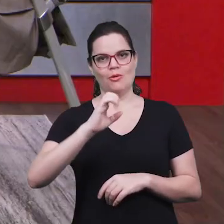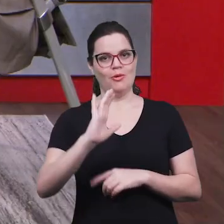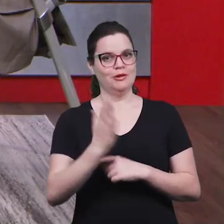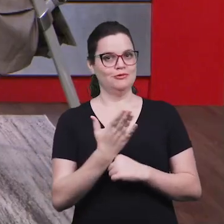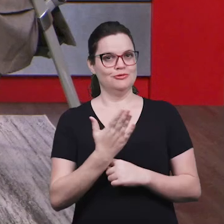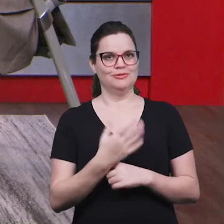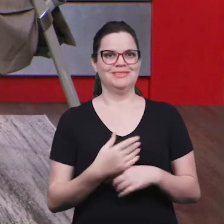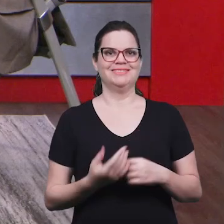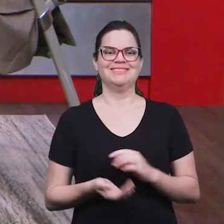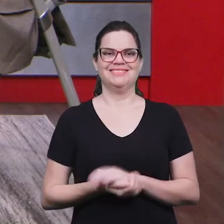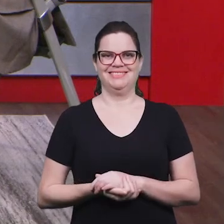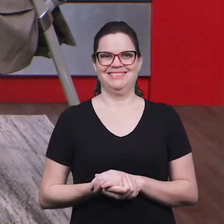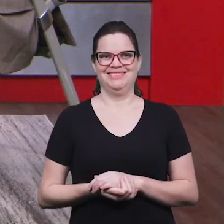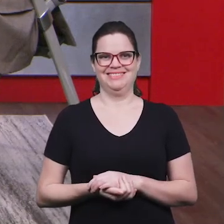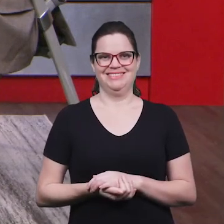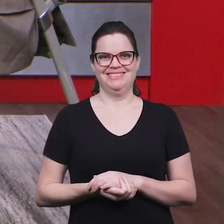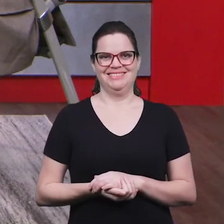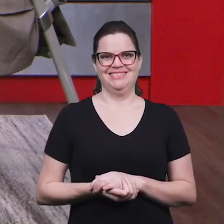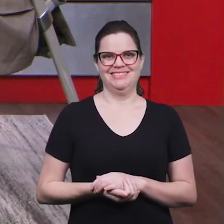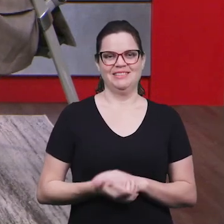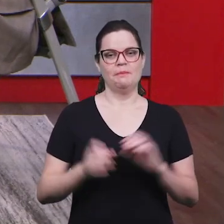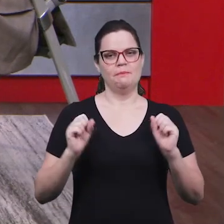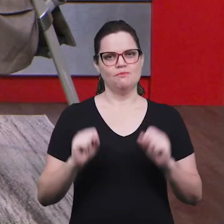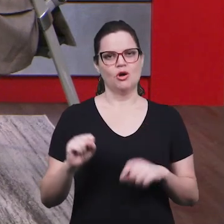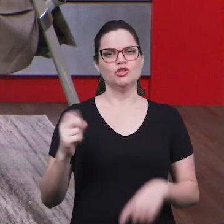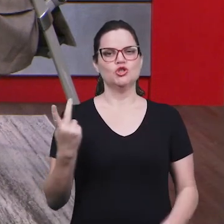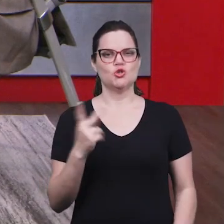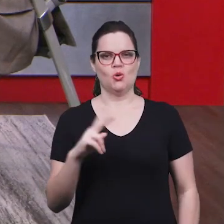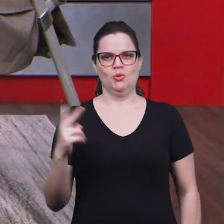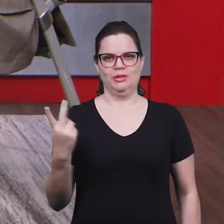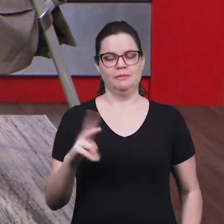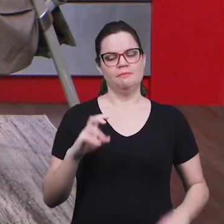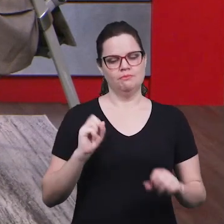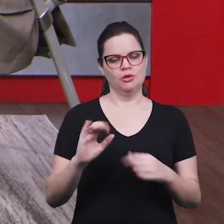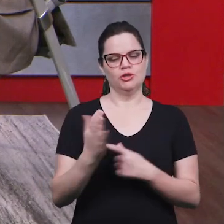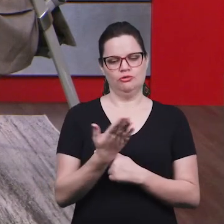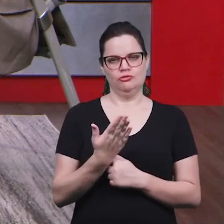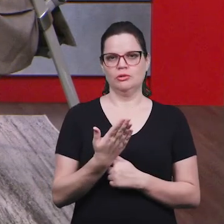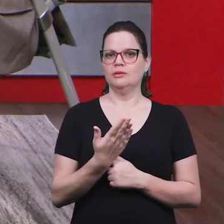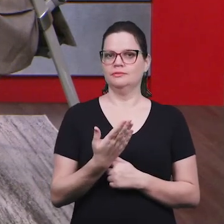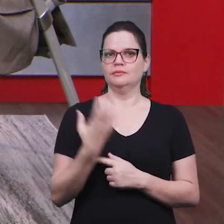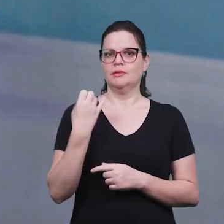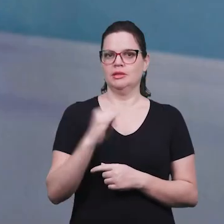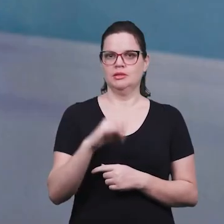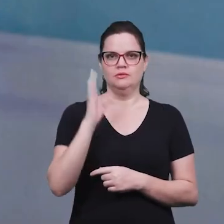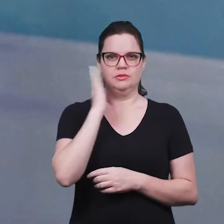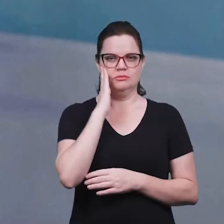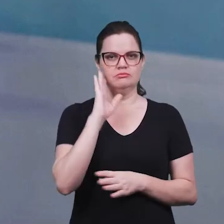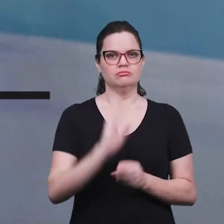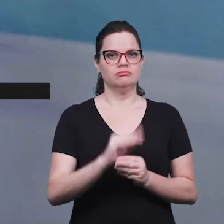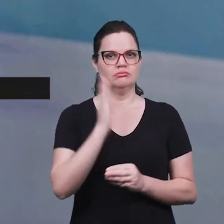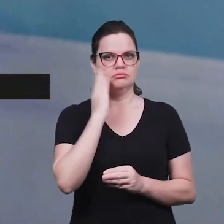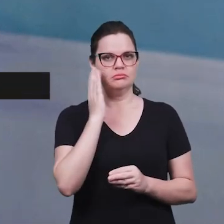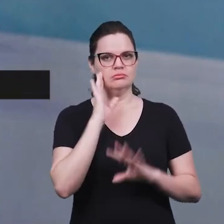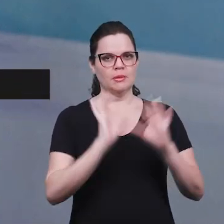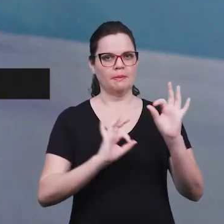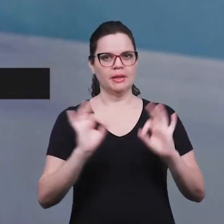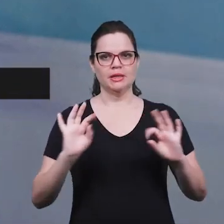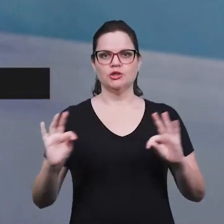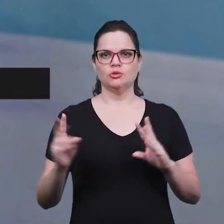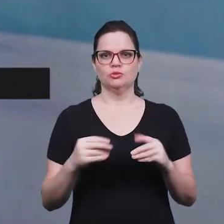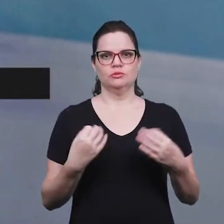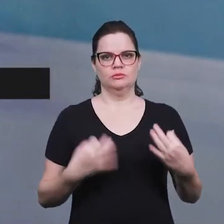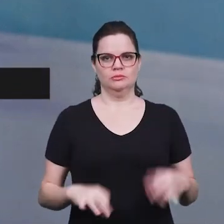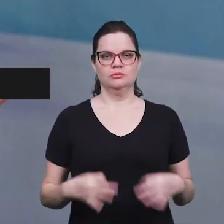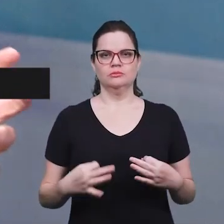Olha, vou nomear que pode ser os dois. Pode ser um aliado quando se tem um bom planejamento financeiro.